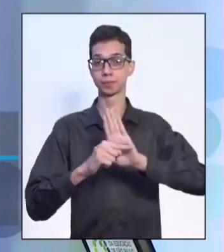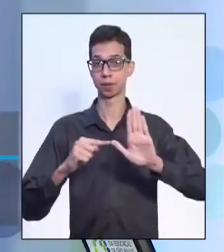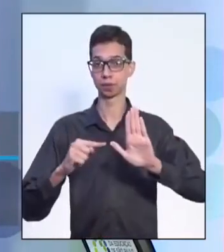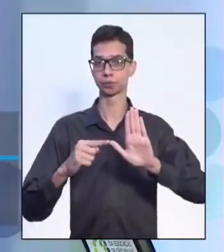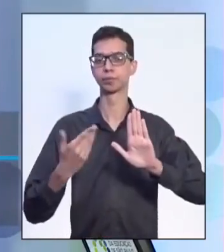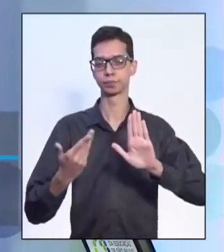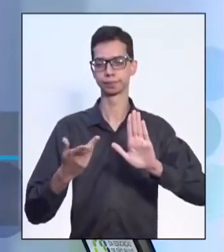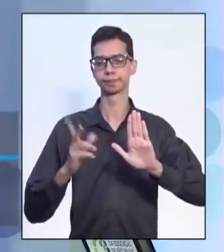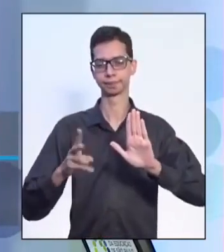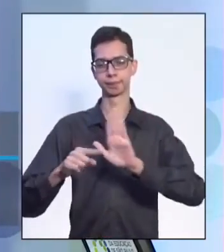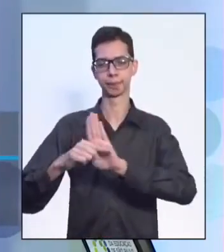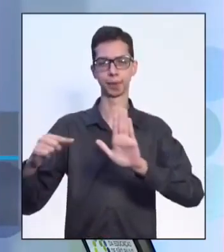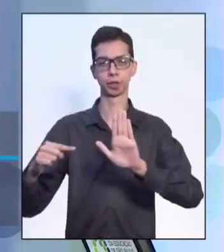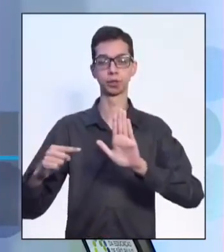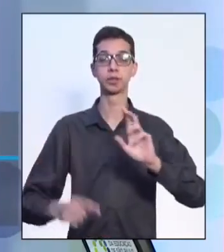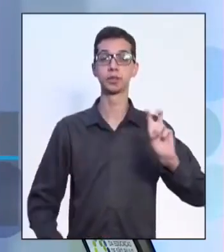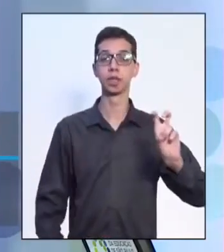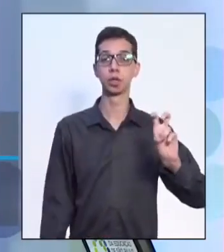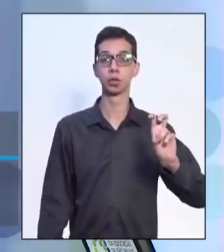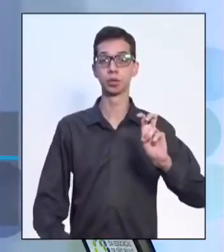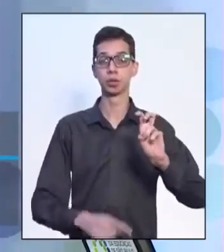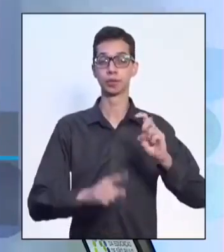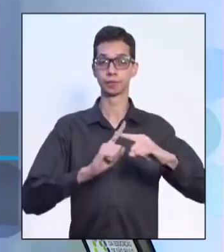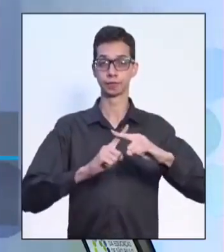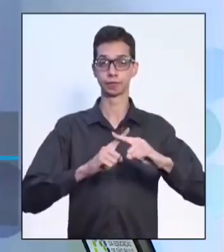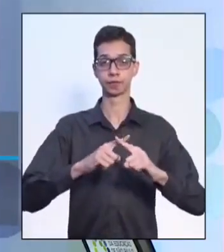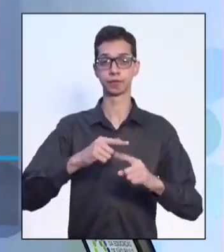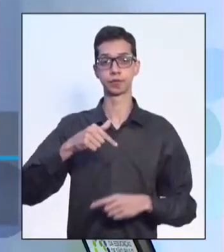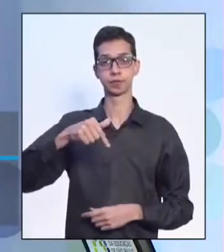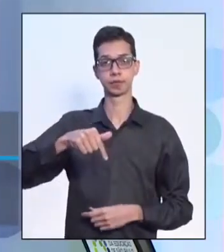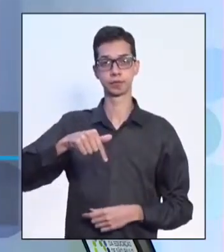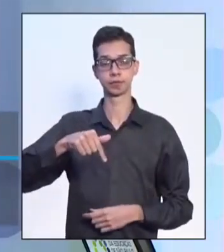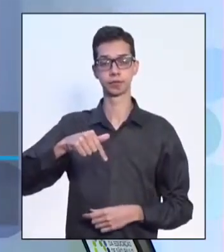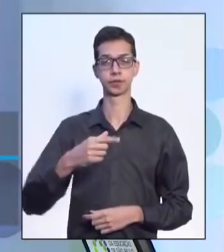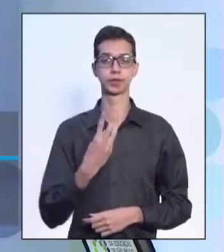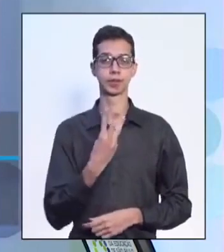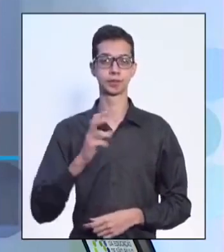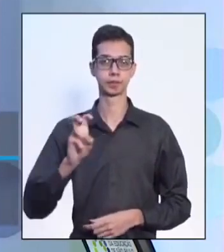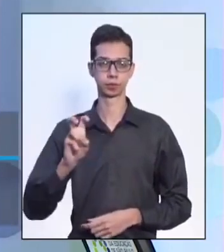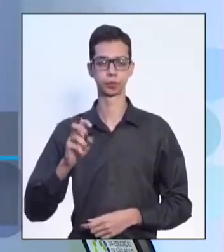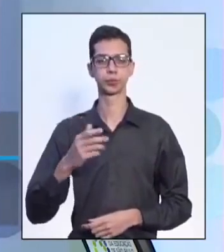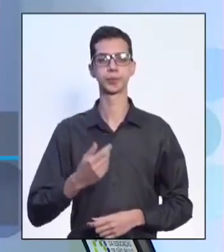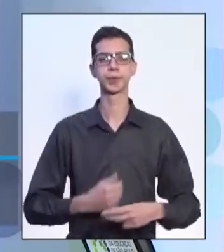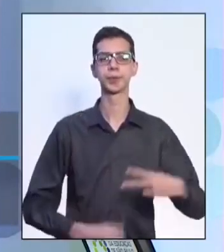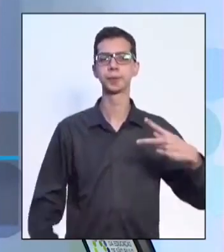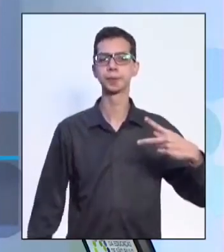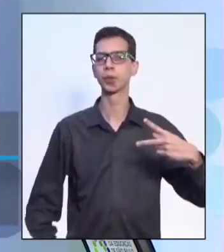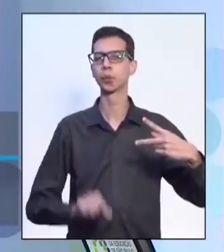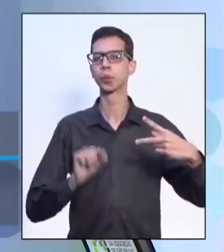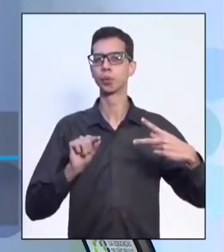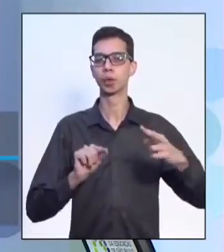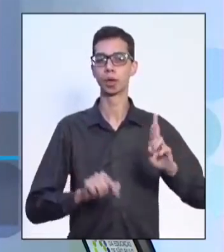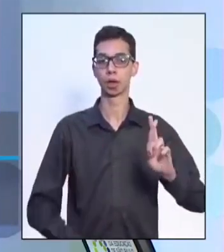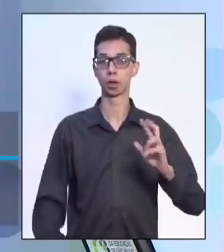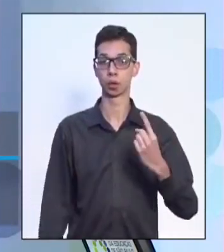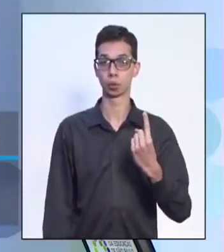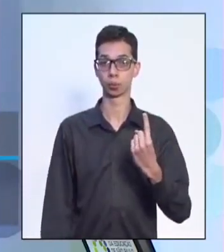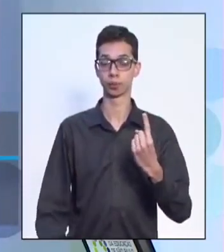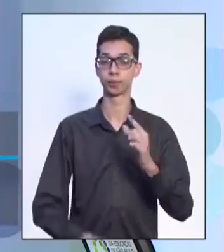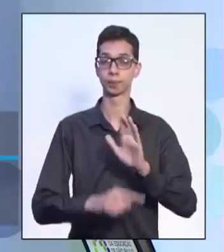vezes 7, 35. E no produto, R1 é menos